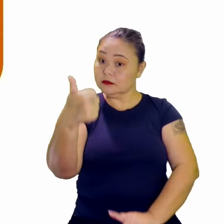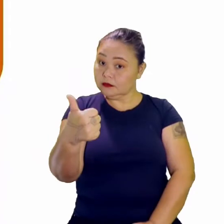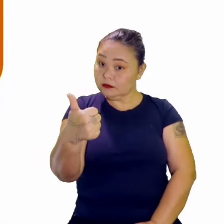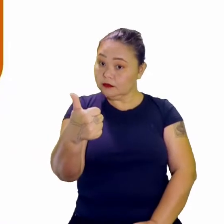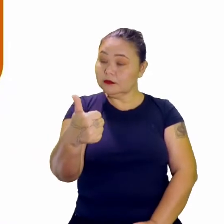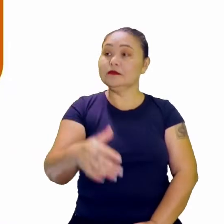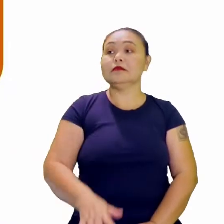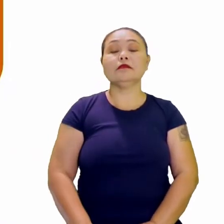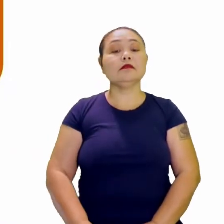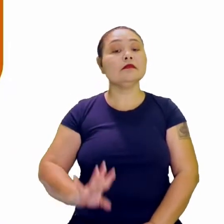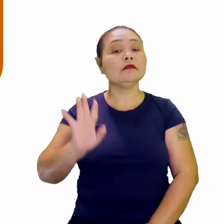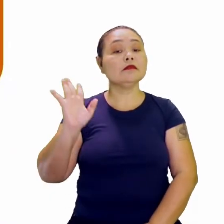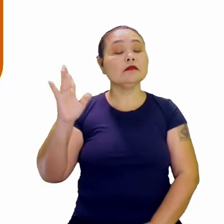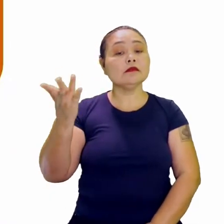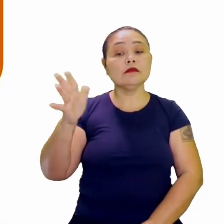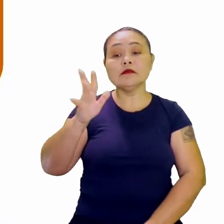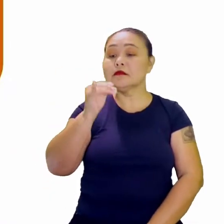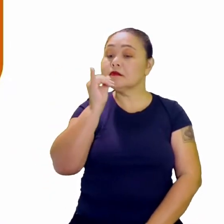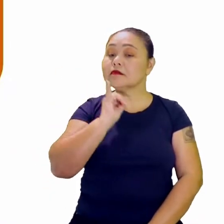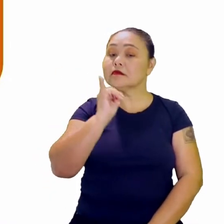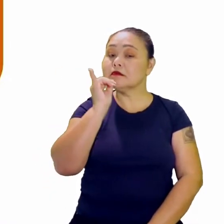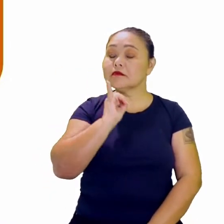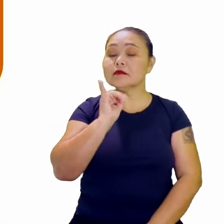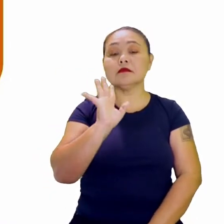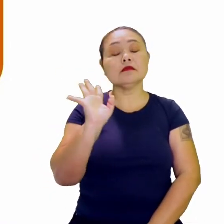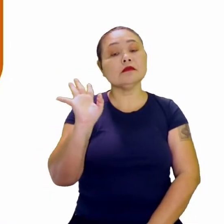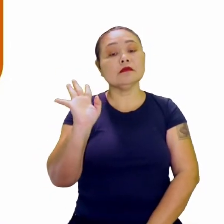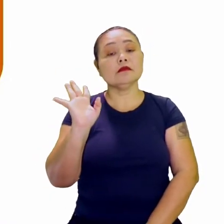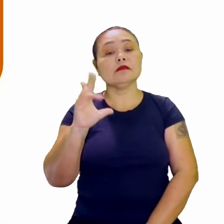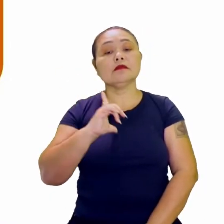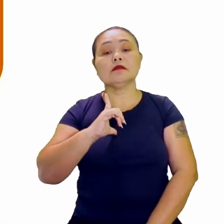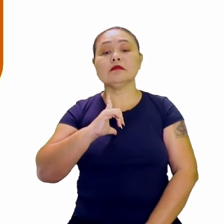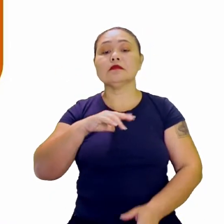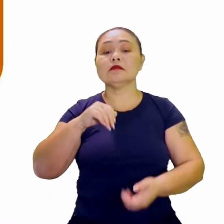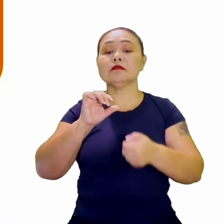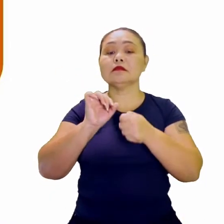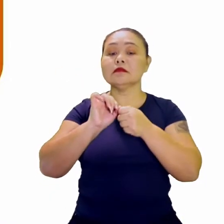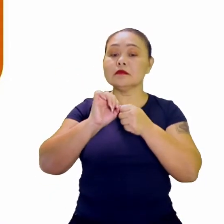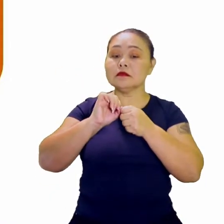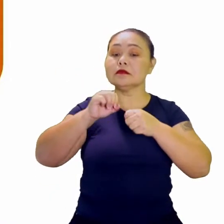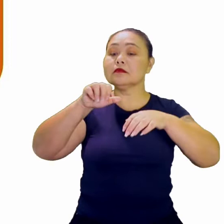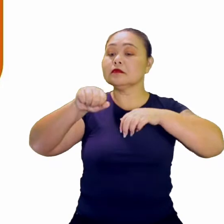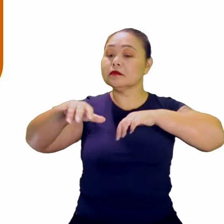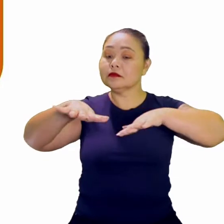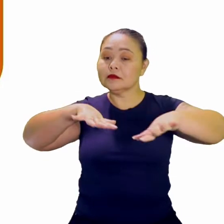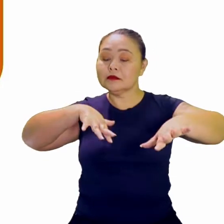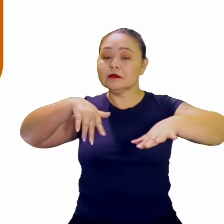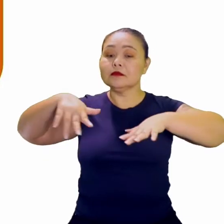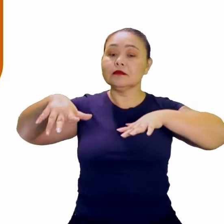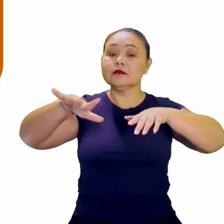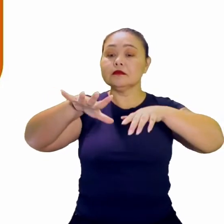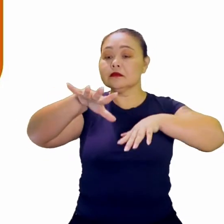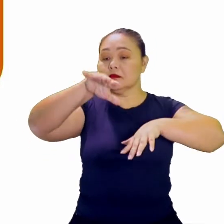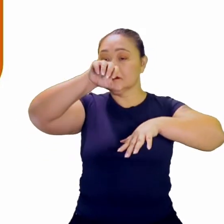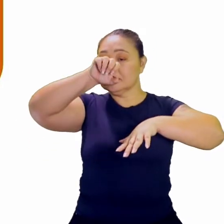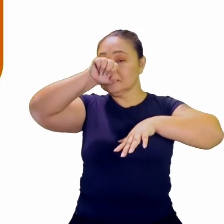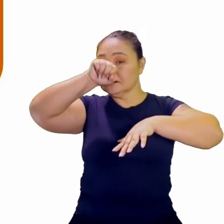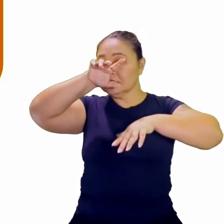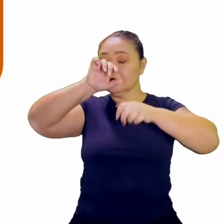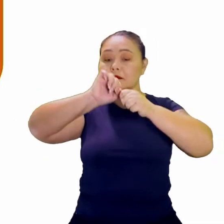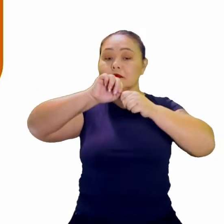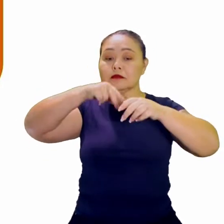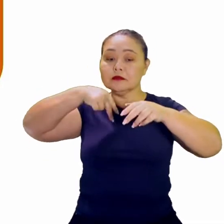1. E aí eu tenho alguns exemplos, né? Atividades aeróbias, a maratona,